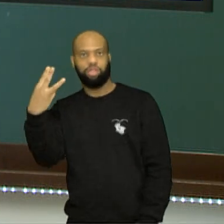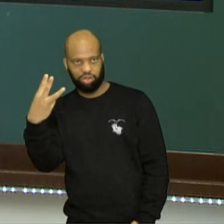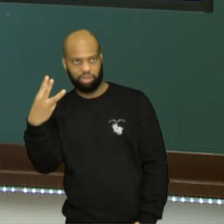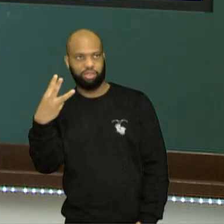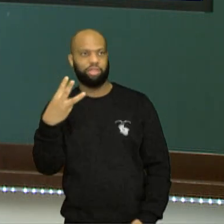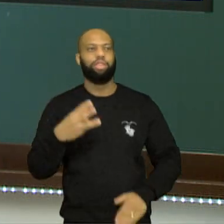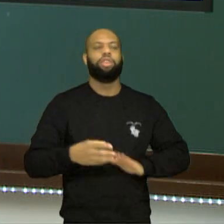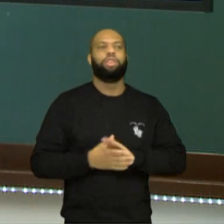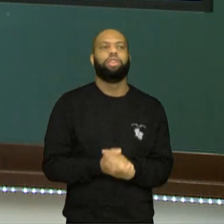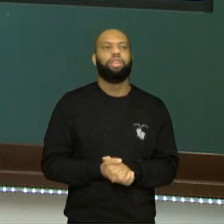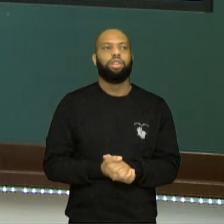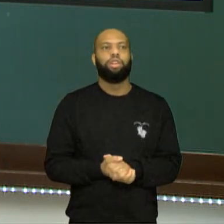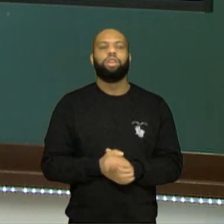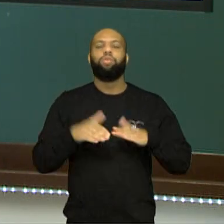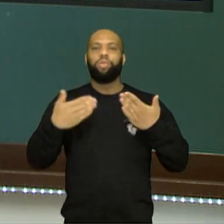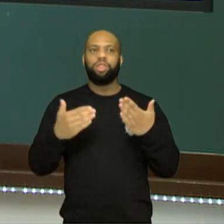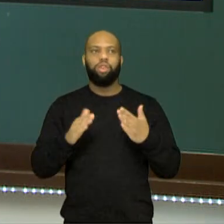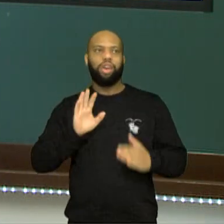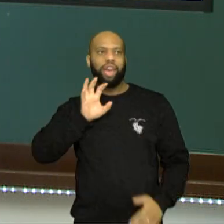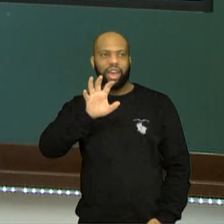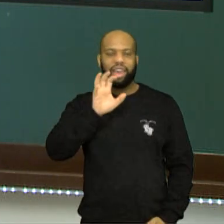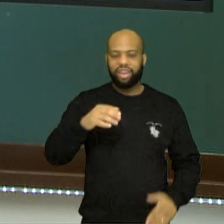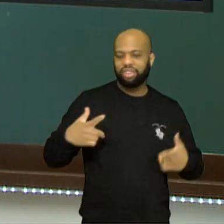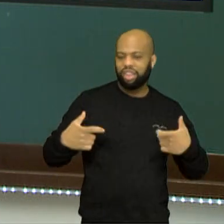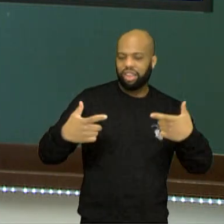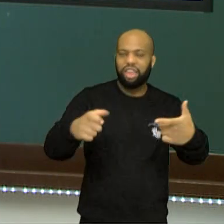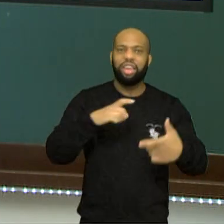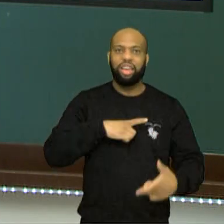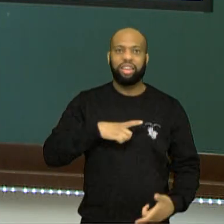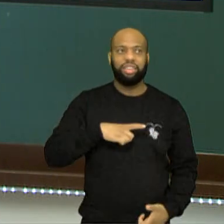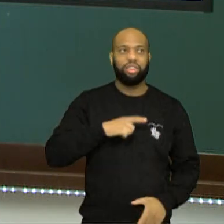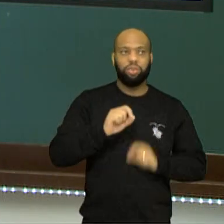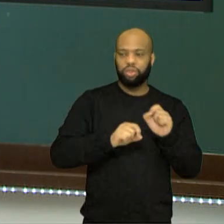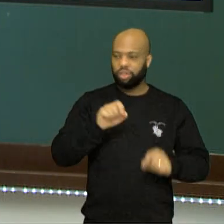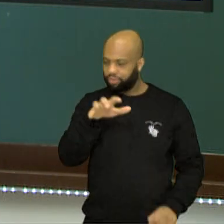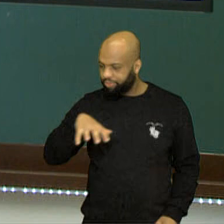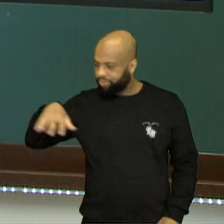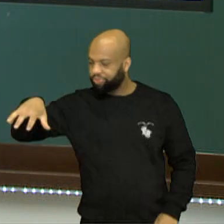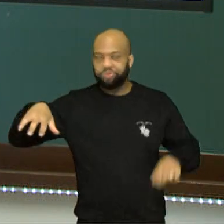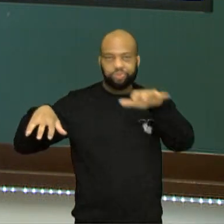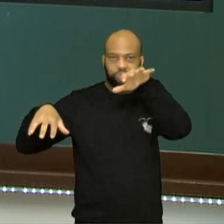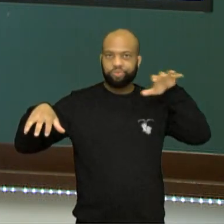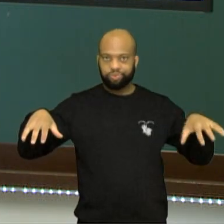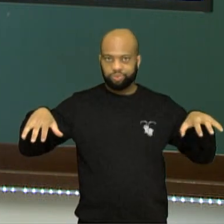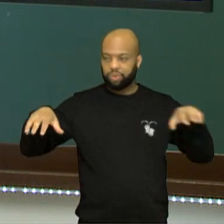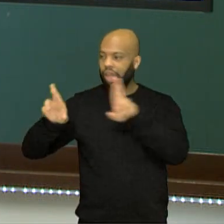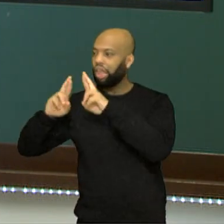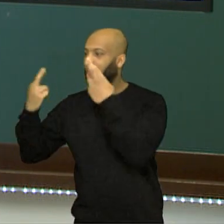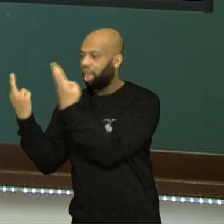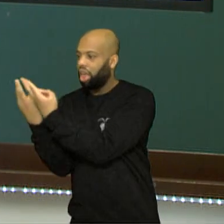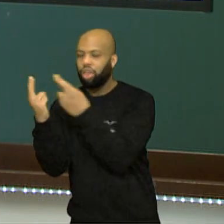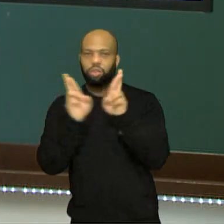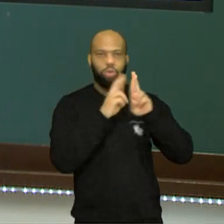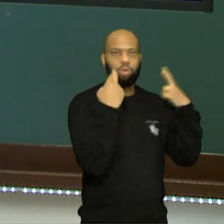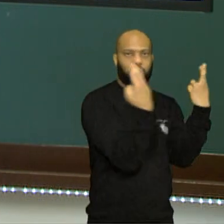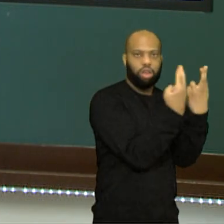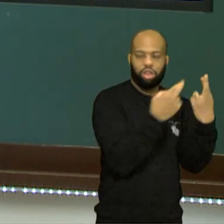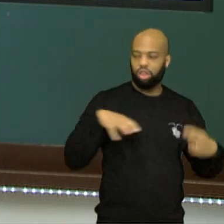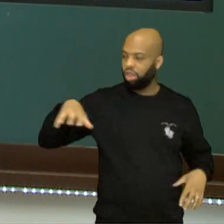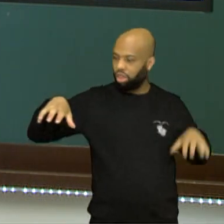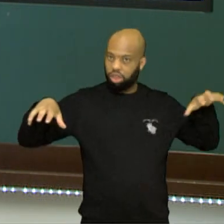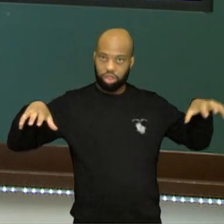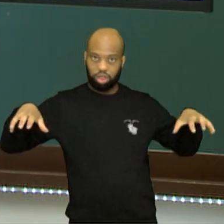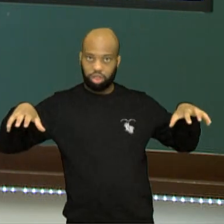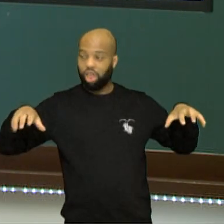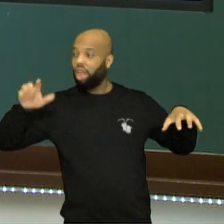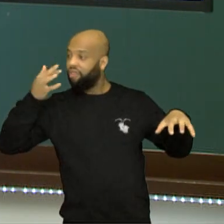1453, né, pessoal? E ela é uma série de conflitos entre dois reinos, certo? Quem que são esses dois reinos? França